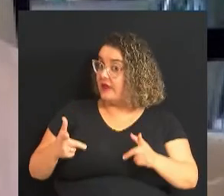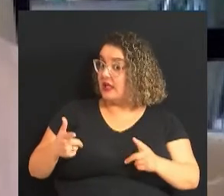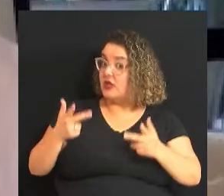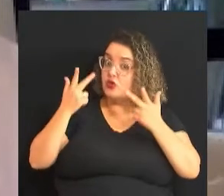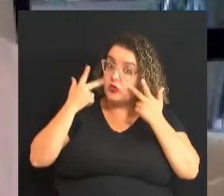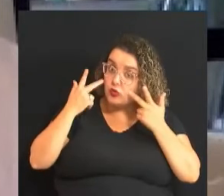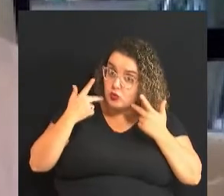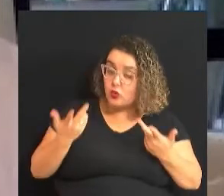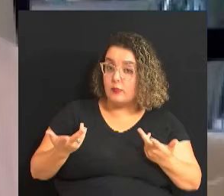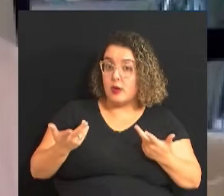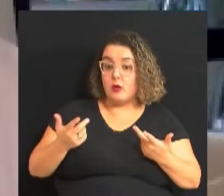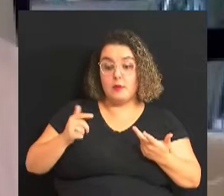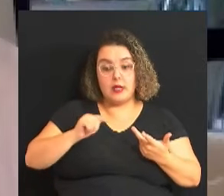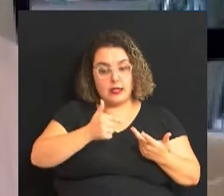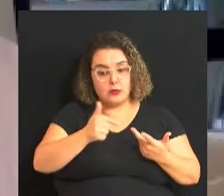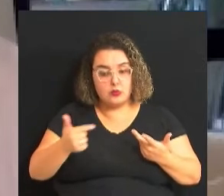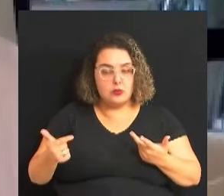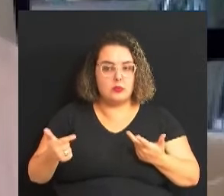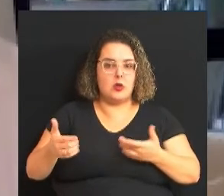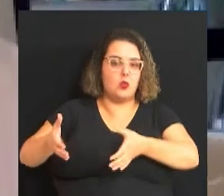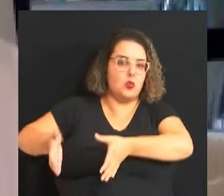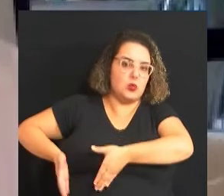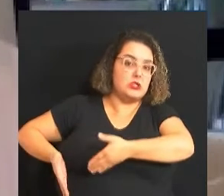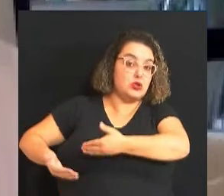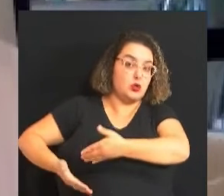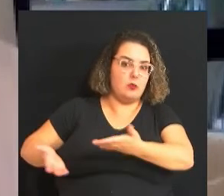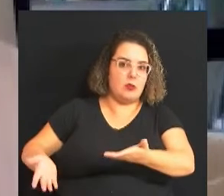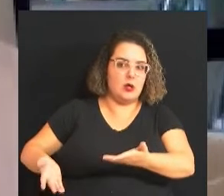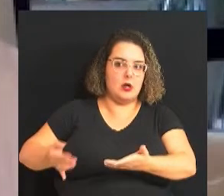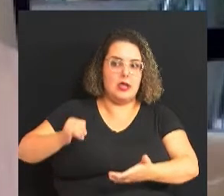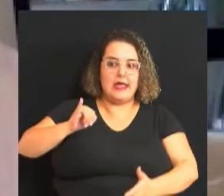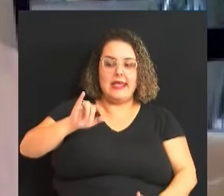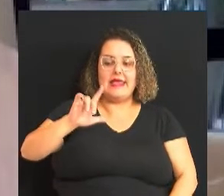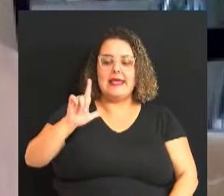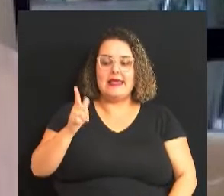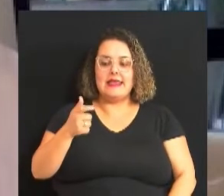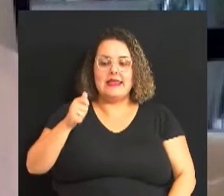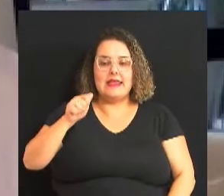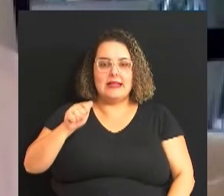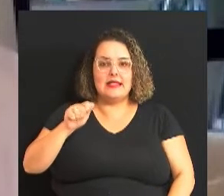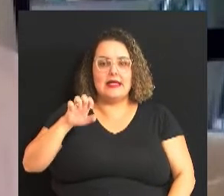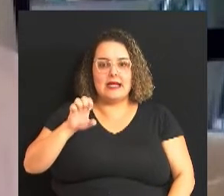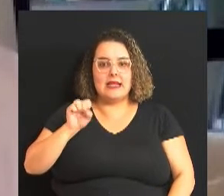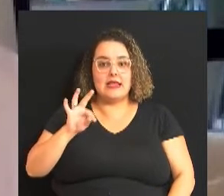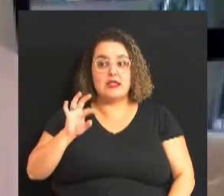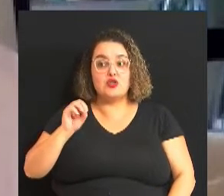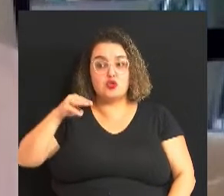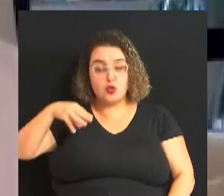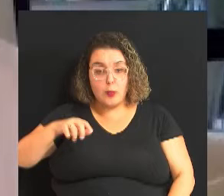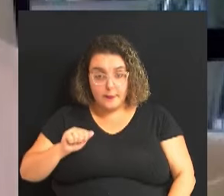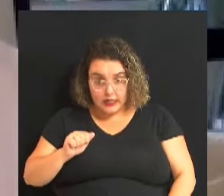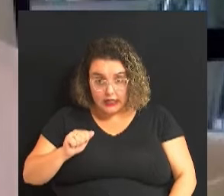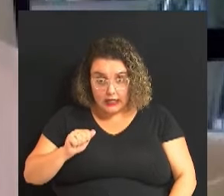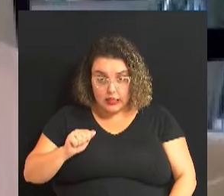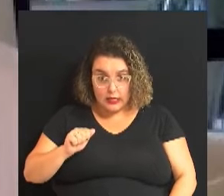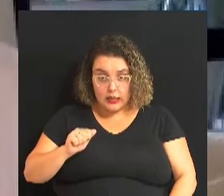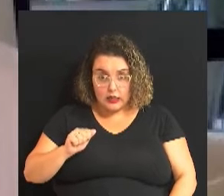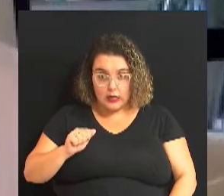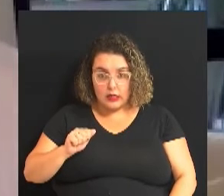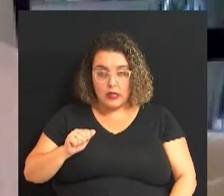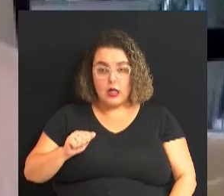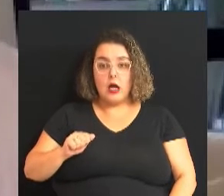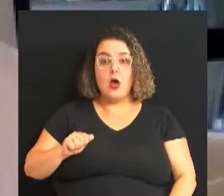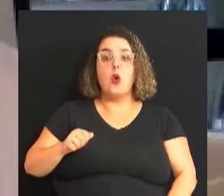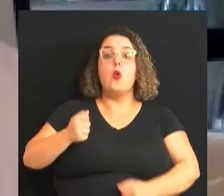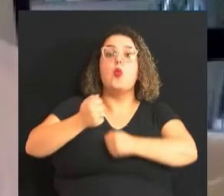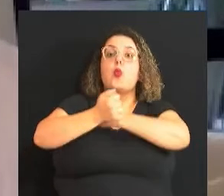Né? Então, vou te dar um exemplo. Uma ileostomia, quando você esteriliza o intestino delgado, as fezes